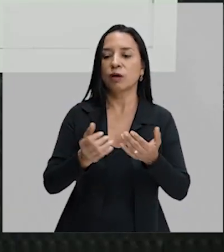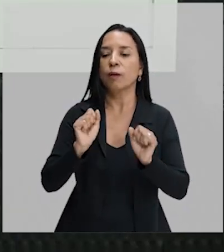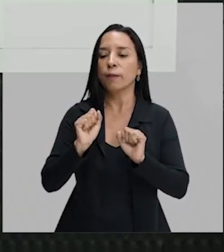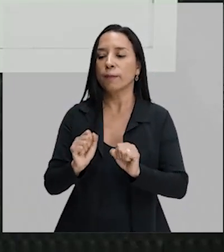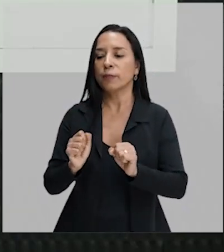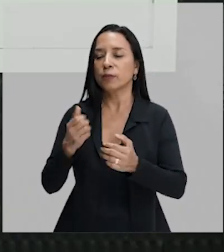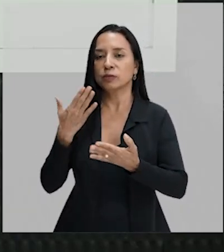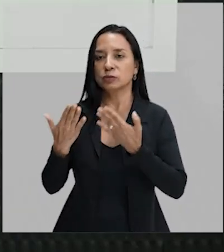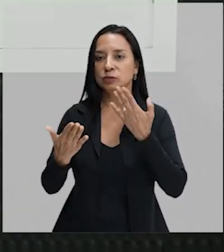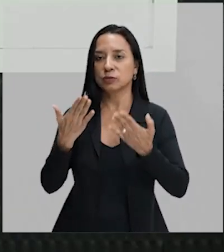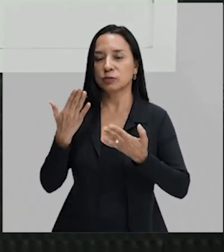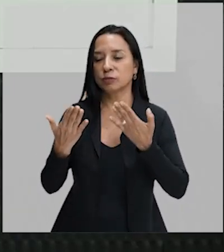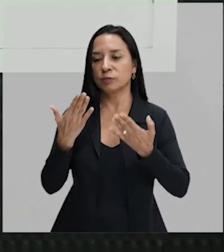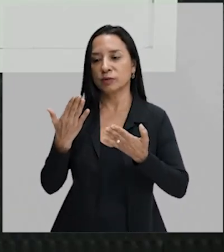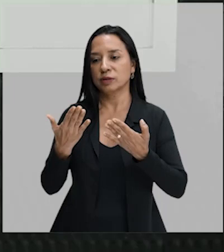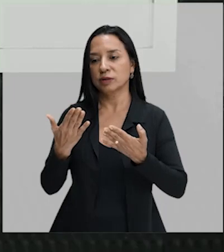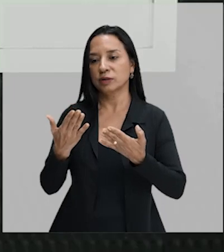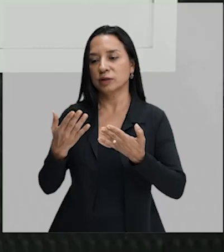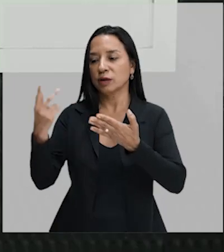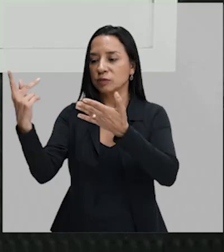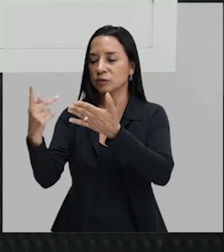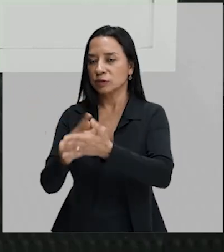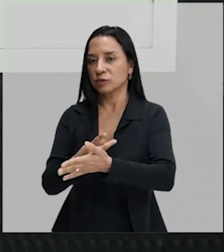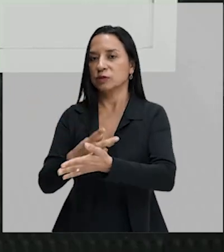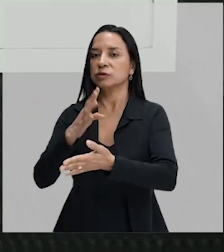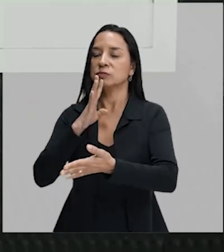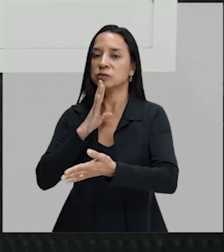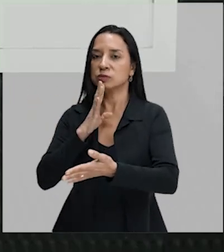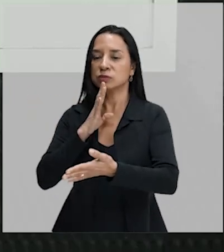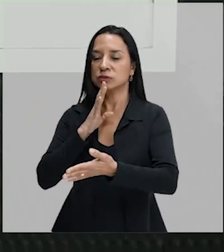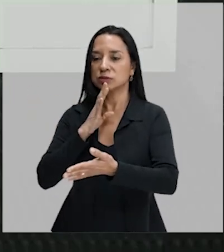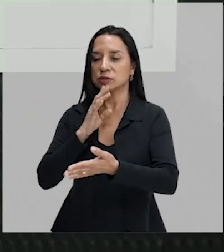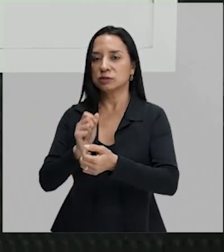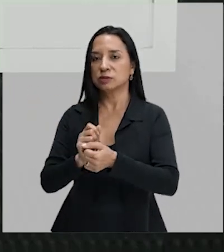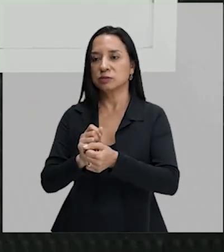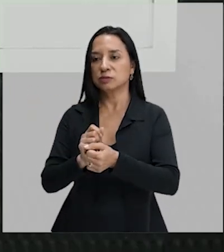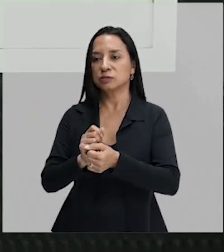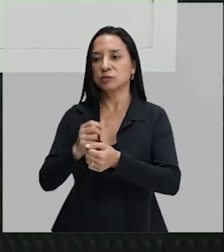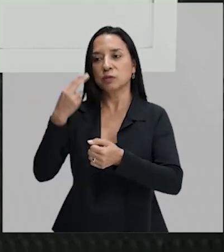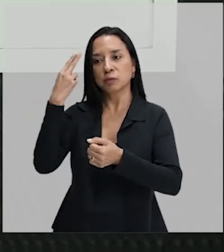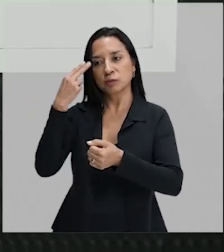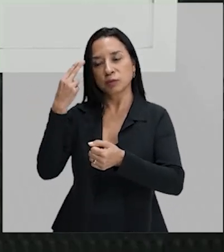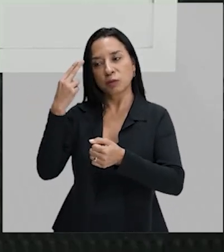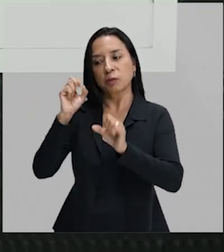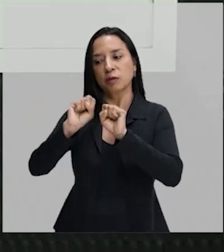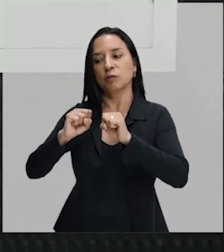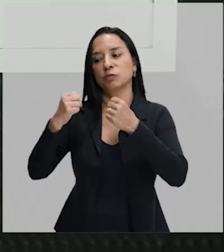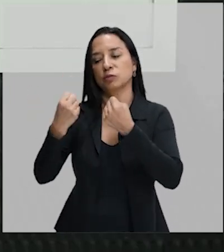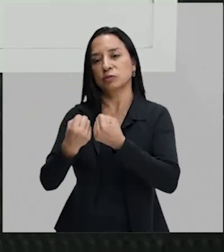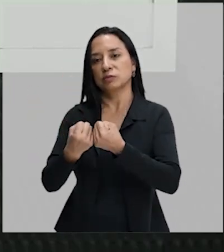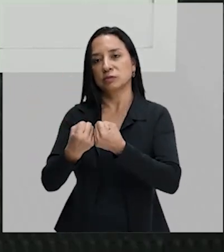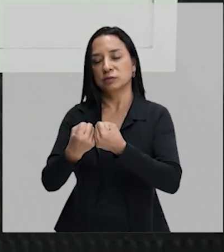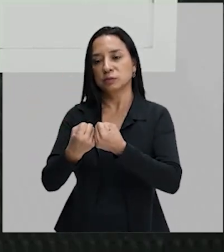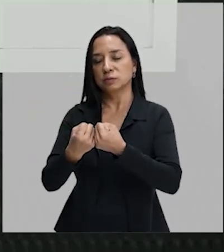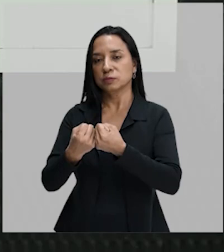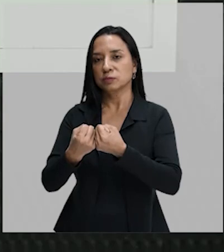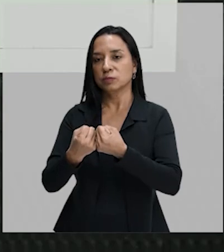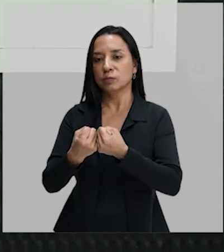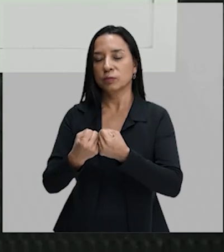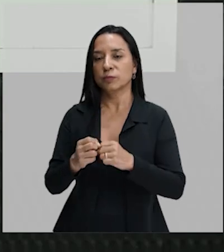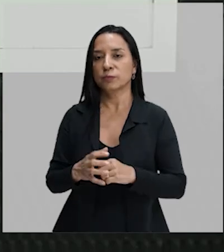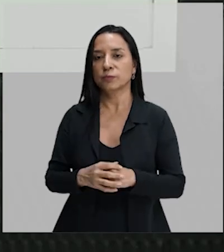os fenômenos já conhecidos, certo? Quer sejam naturais ou sociais,